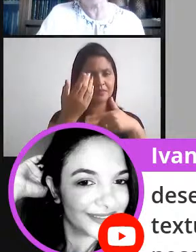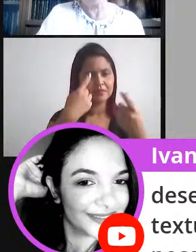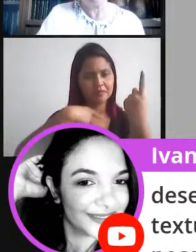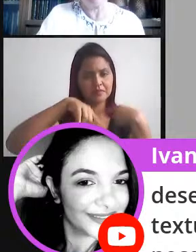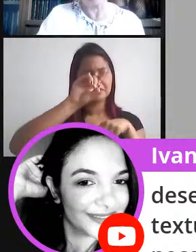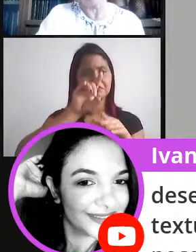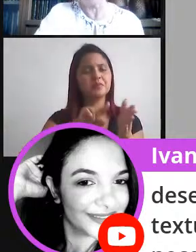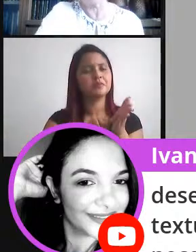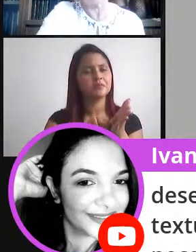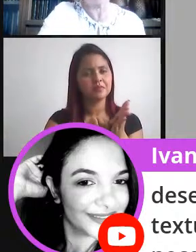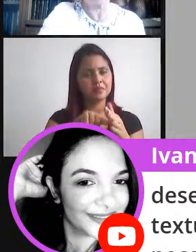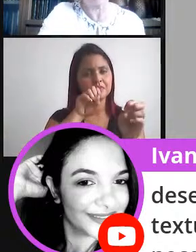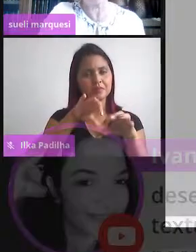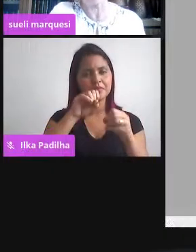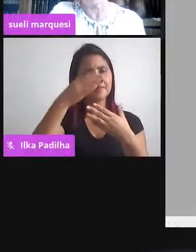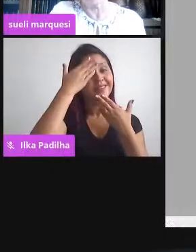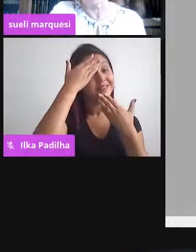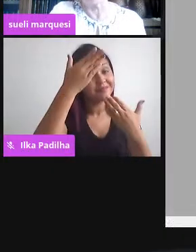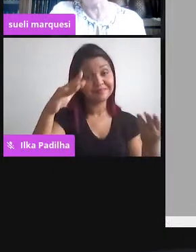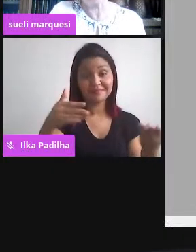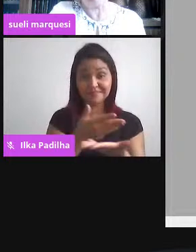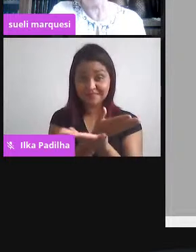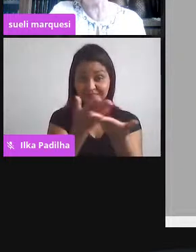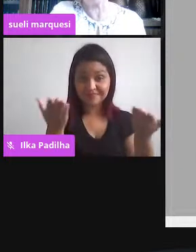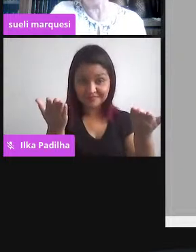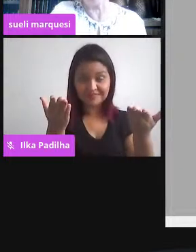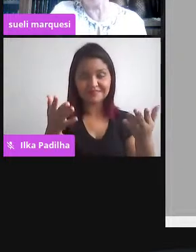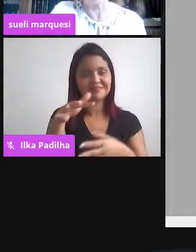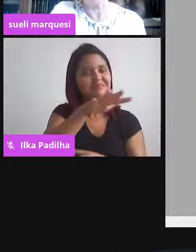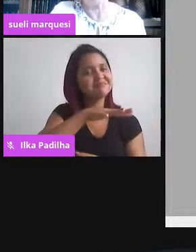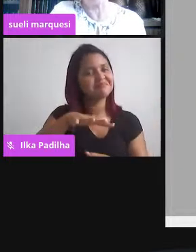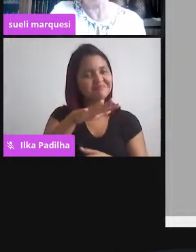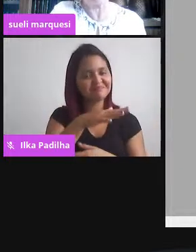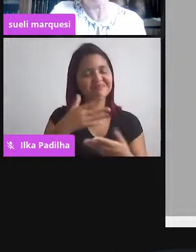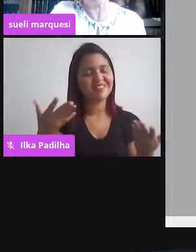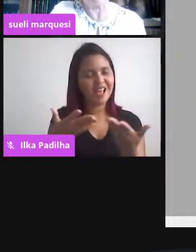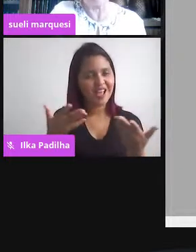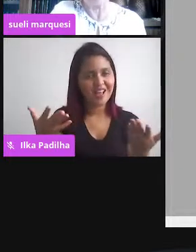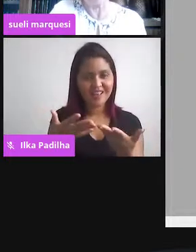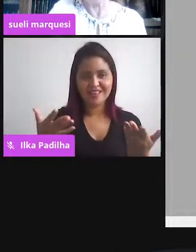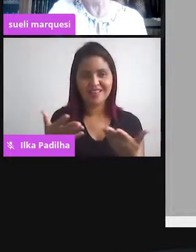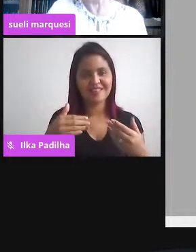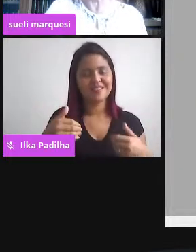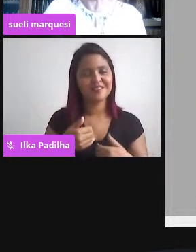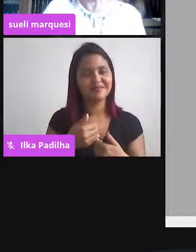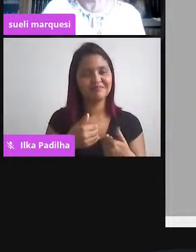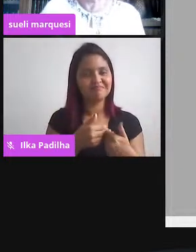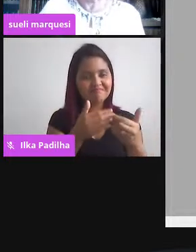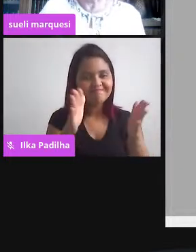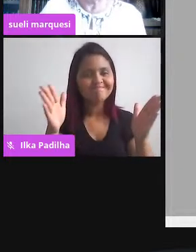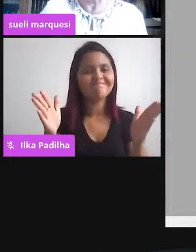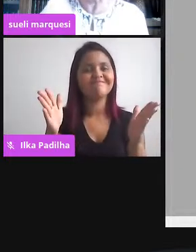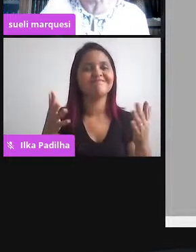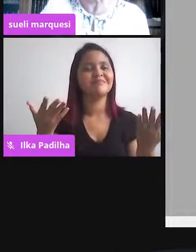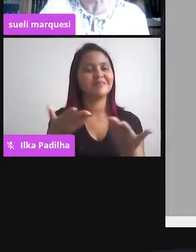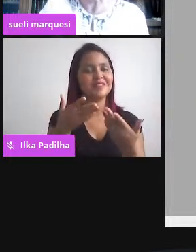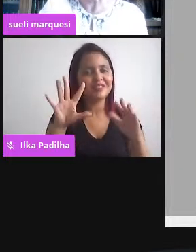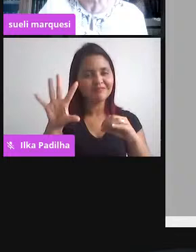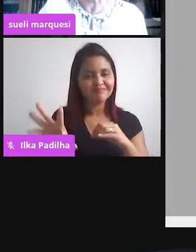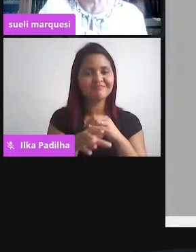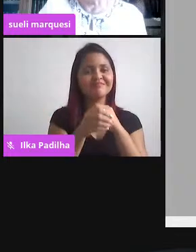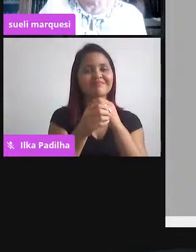no ensino. Muito obrigada a vocês pelo espaço que me deram, né, para trazer essa singela